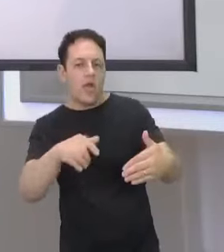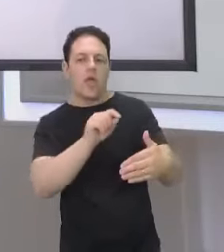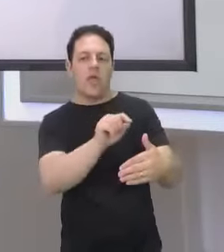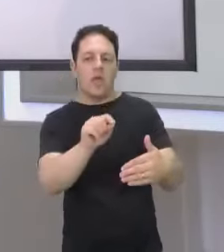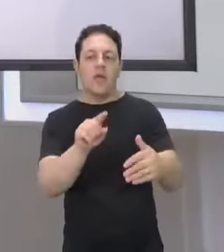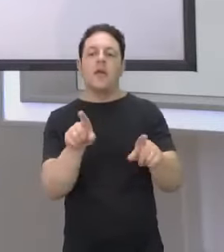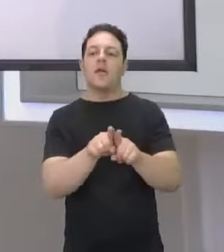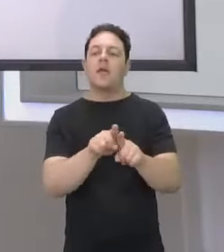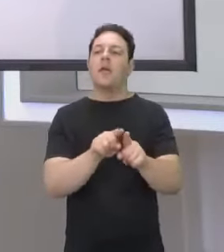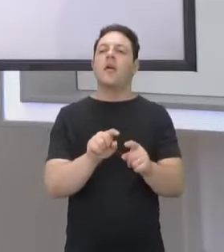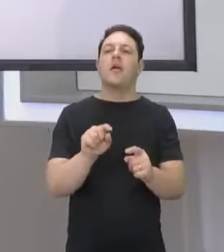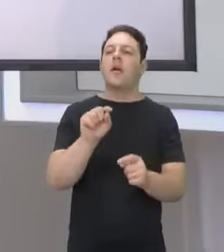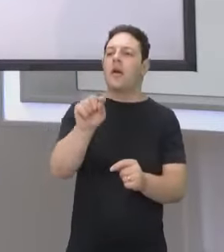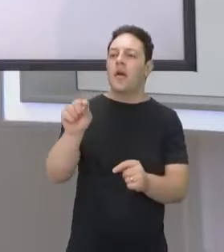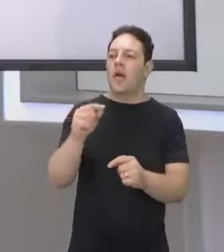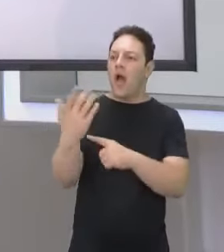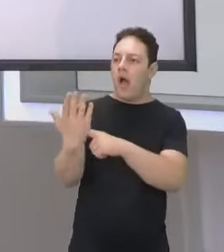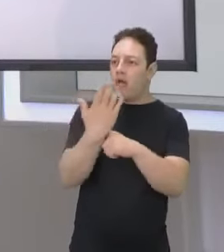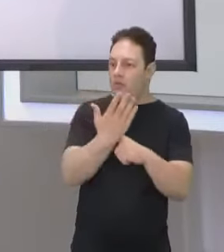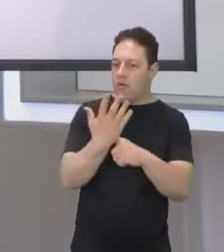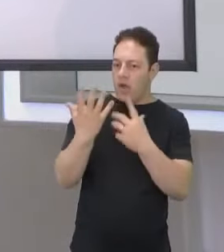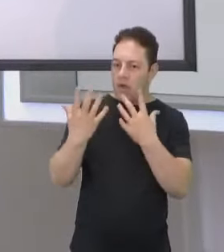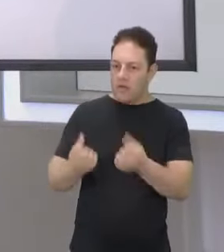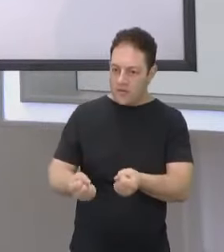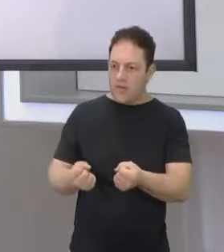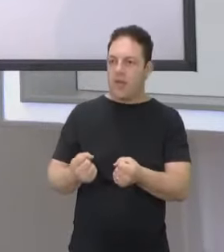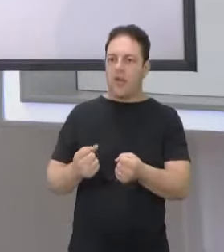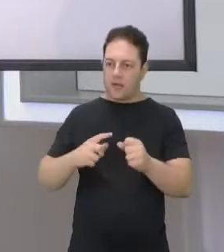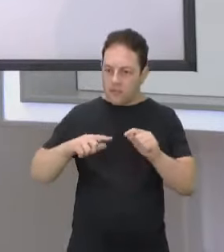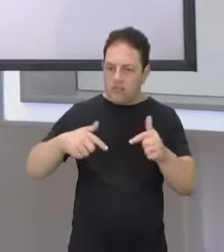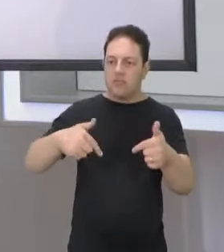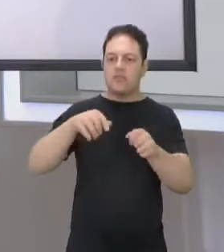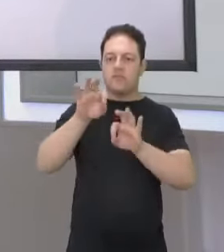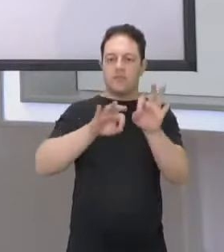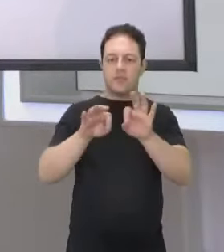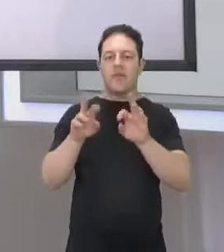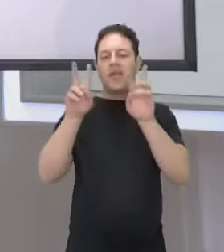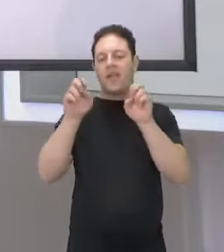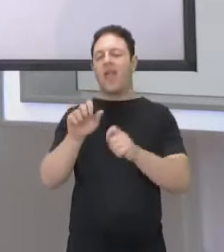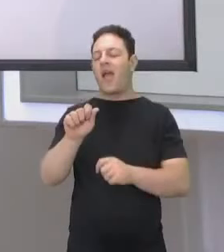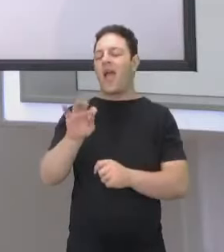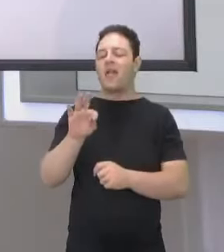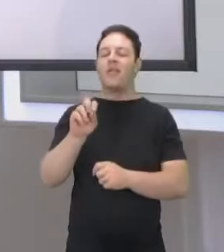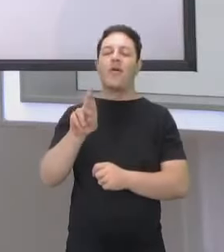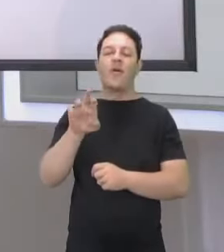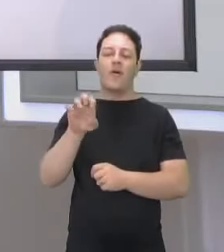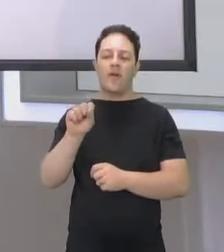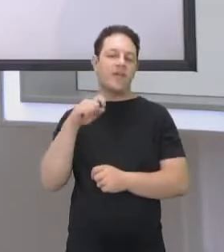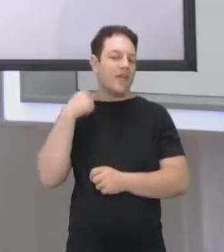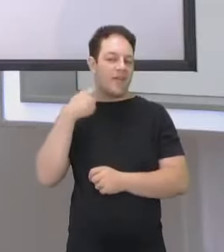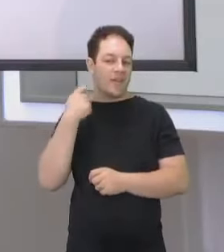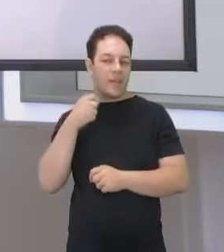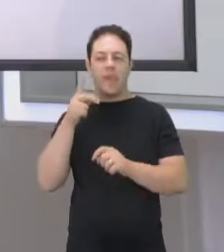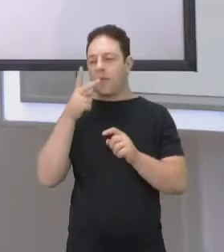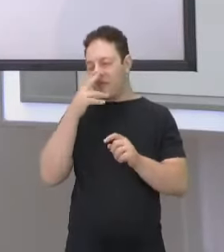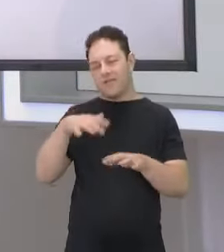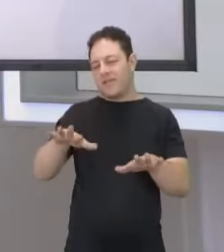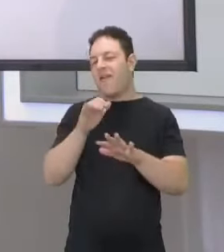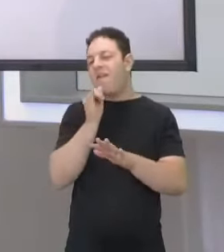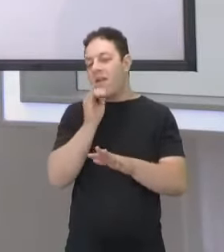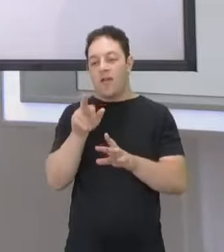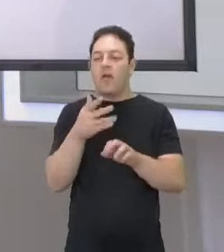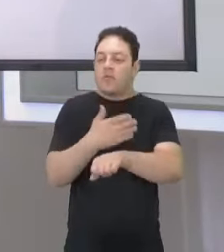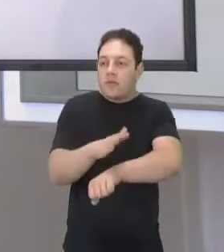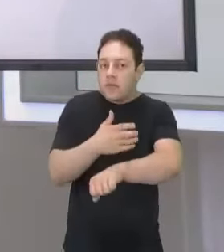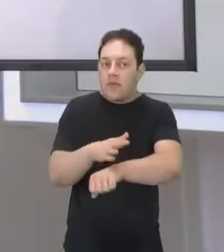são os agentes que vão fazer com que esse plano opere. A gente chamou aqui de atores todo mundo, né? Mas é essa brincadeira,